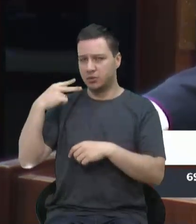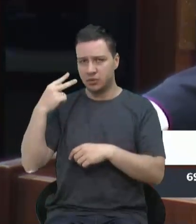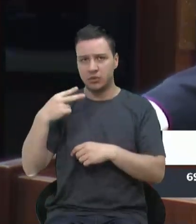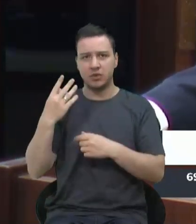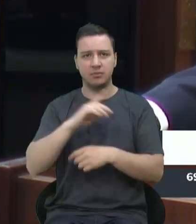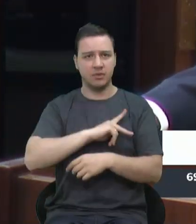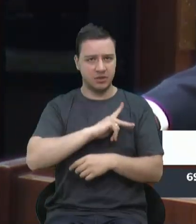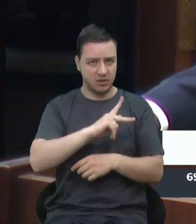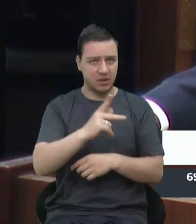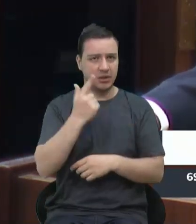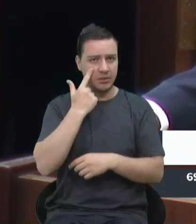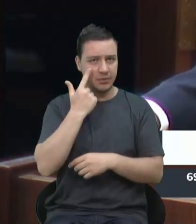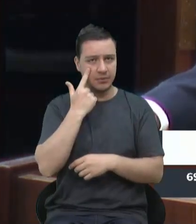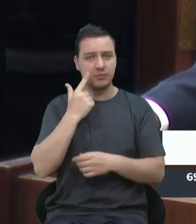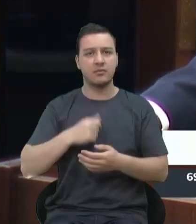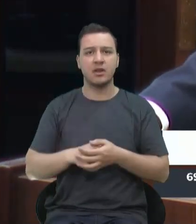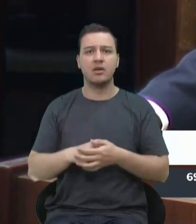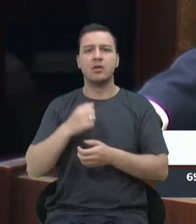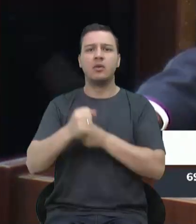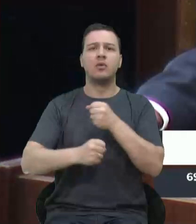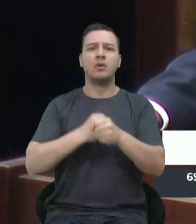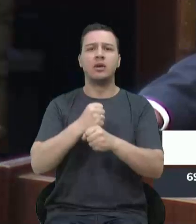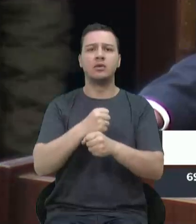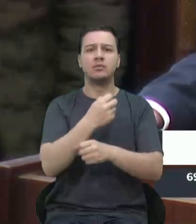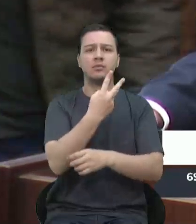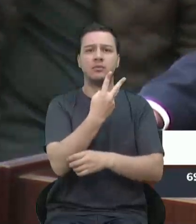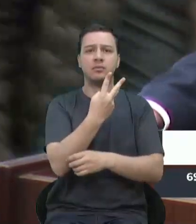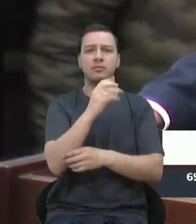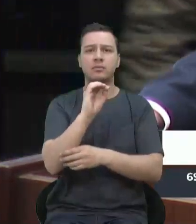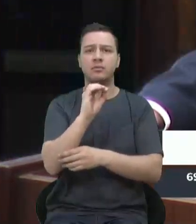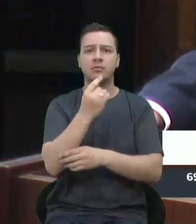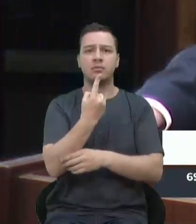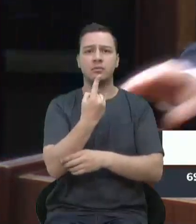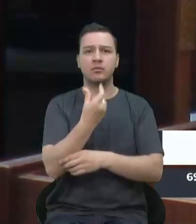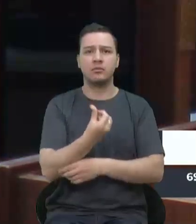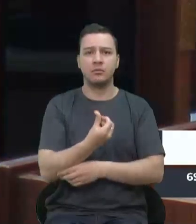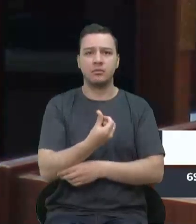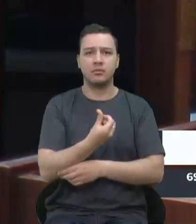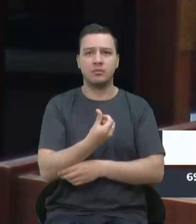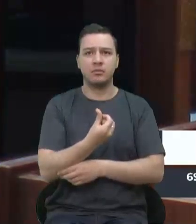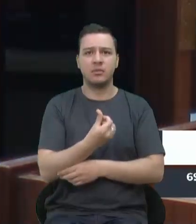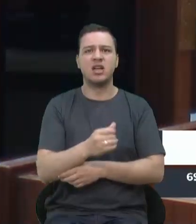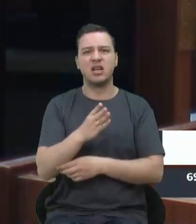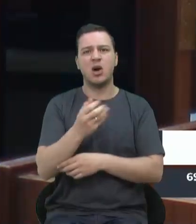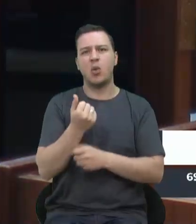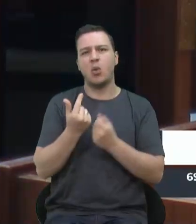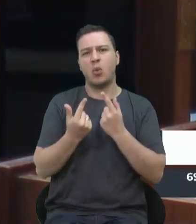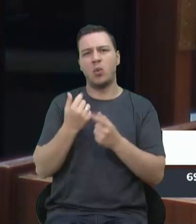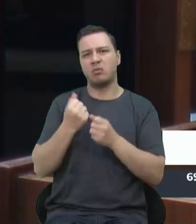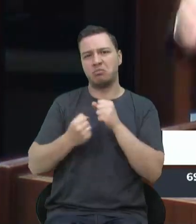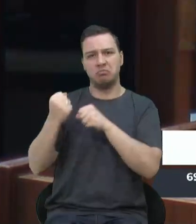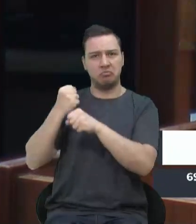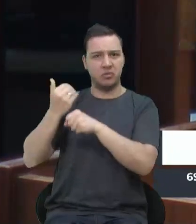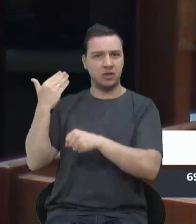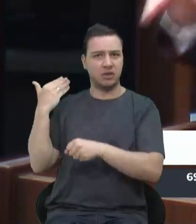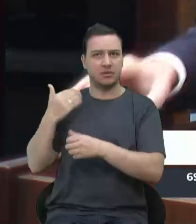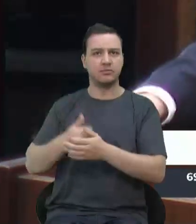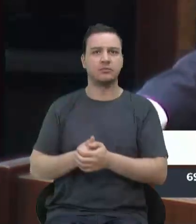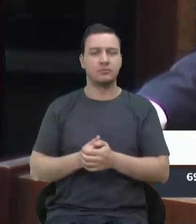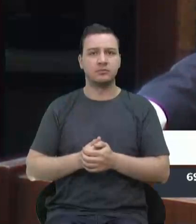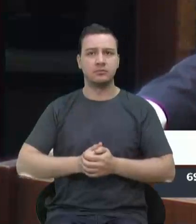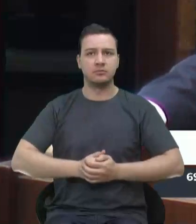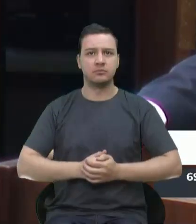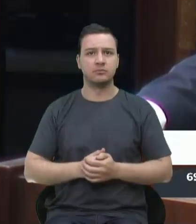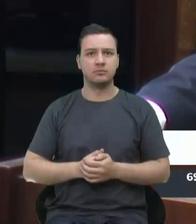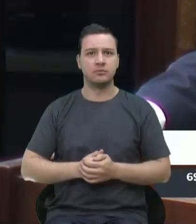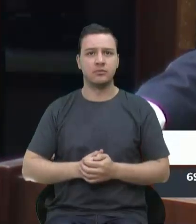ano de 2016, já há poucos anos atrás, um mandato